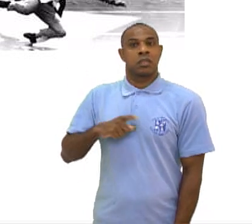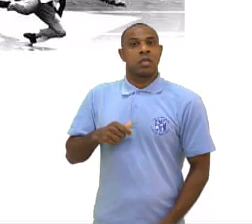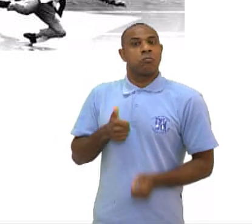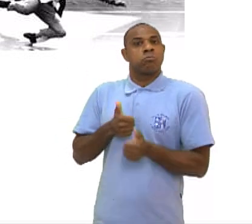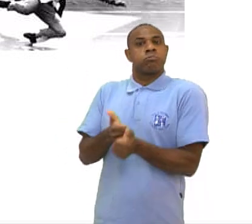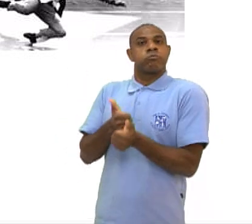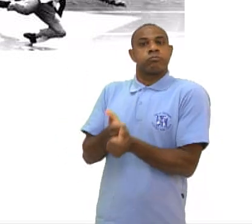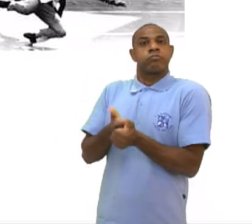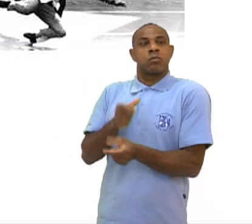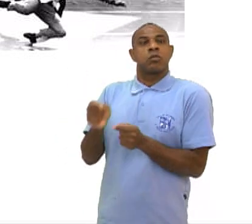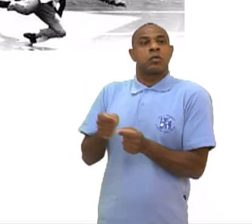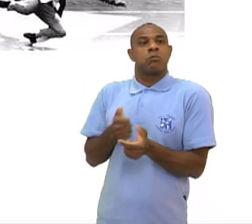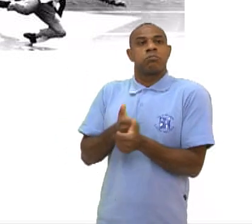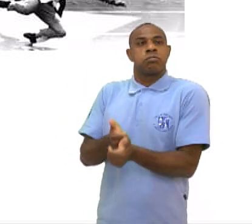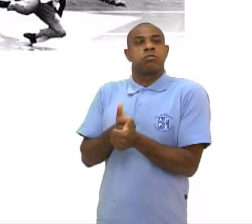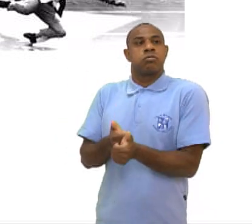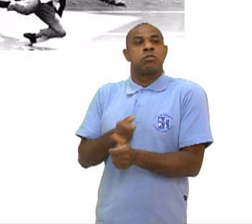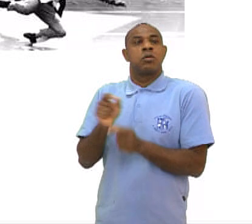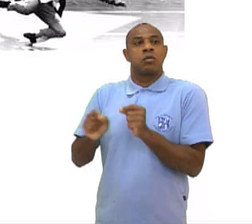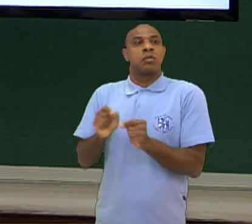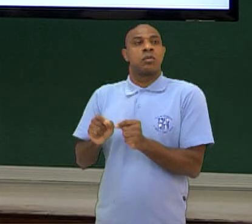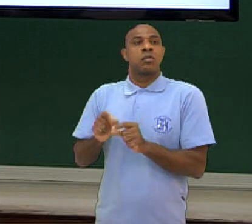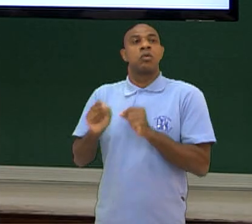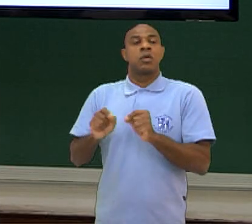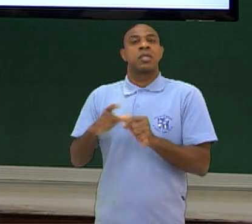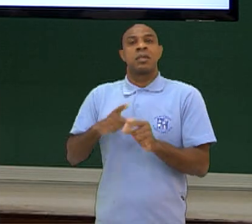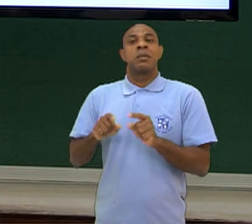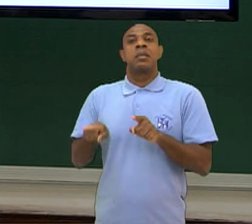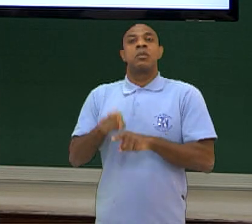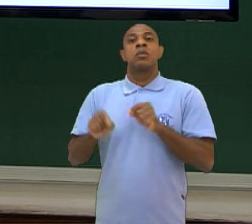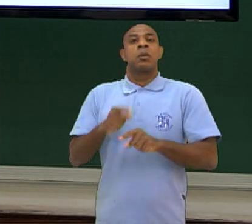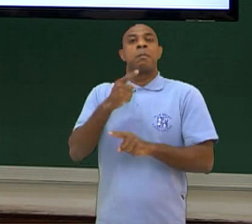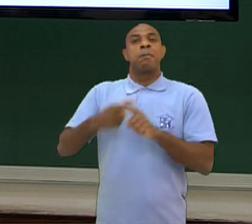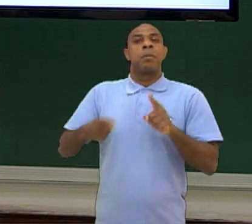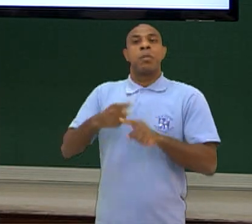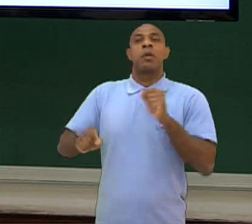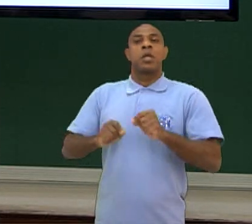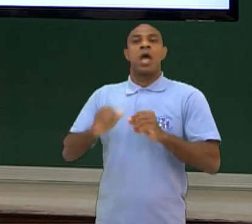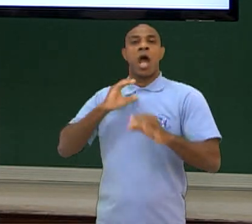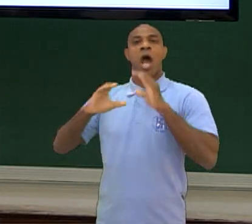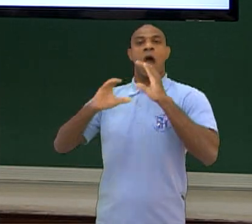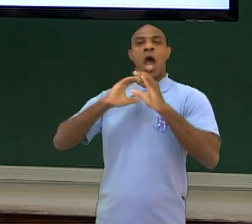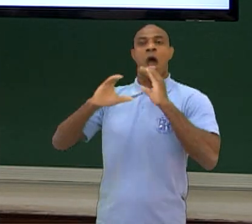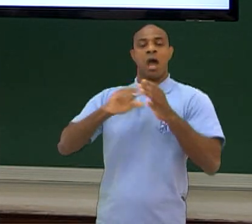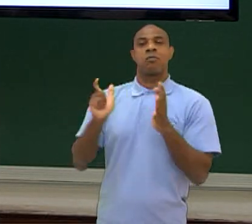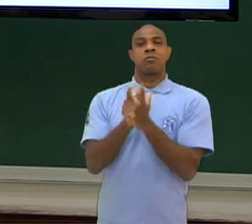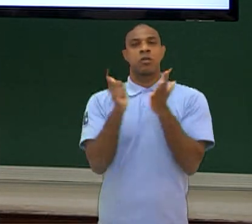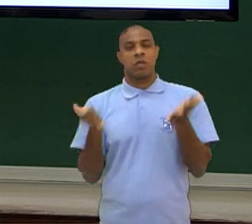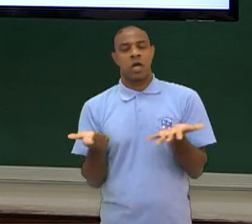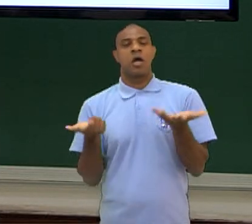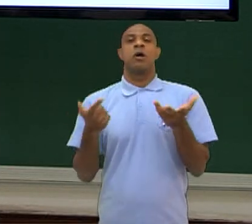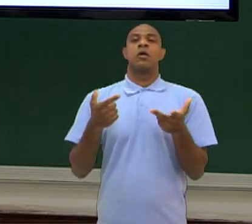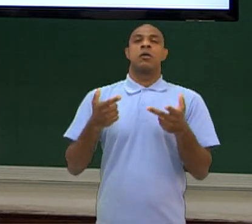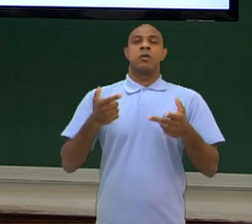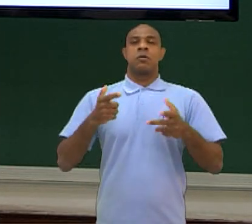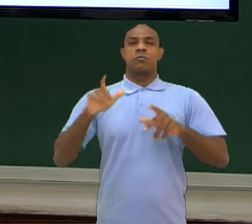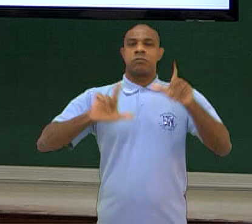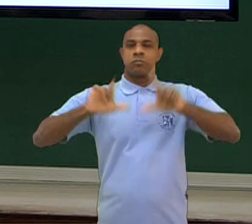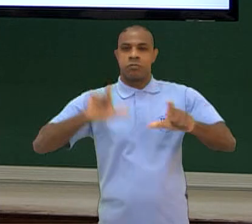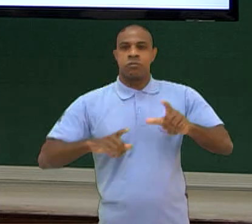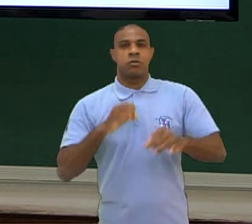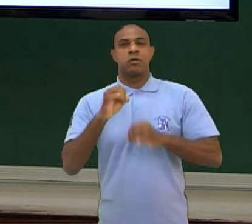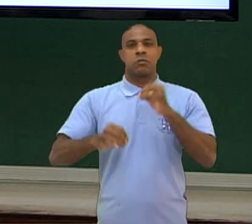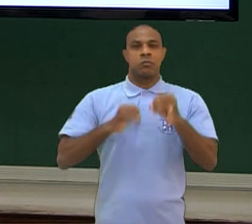perseguição aos opositores desse regime e há uma censura aos meios de comunicação, aos jornais, às revistas, à TV, à